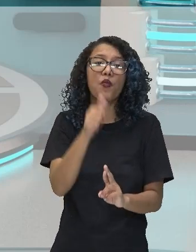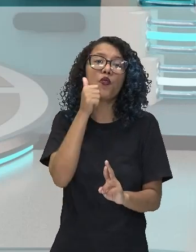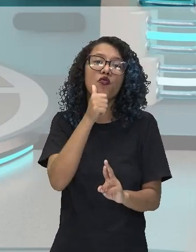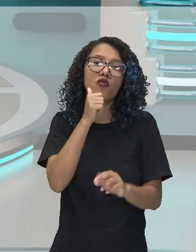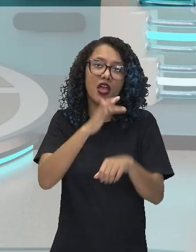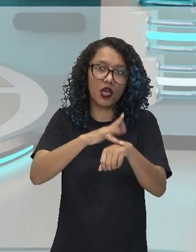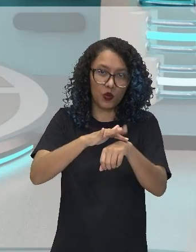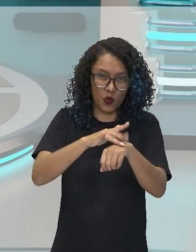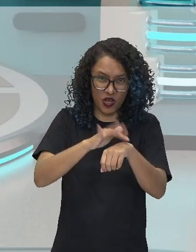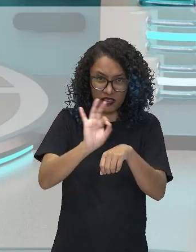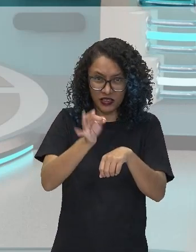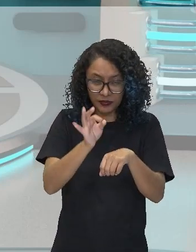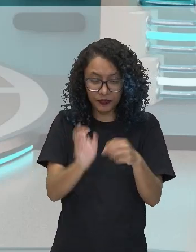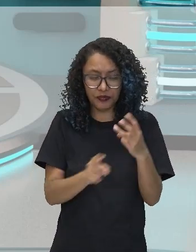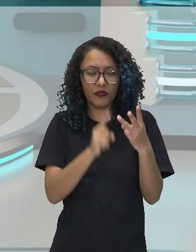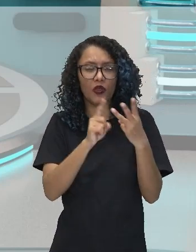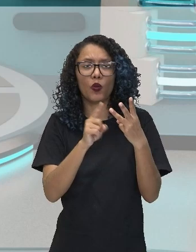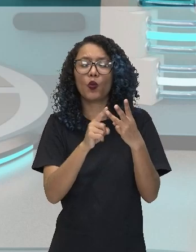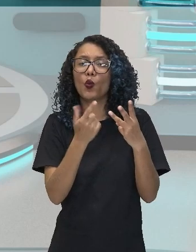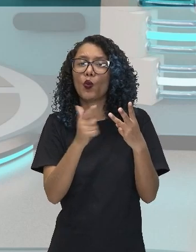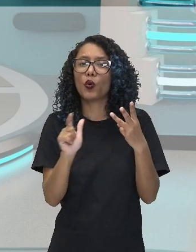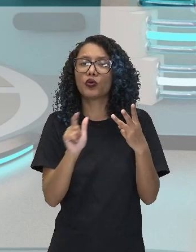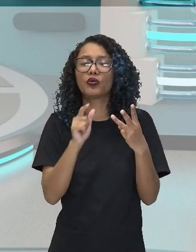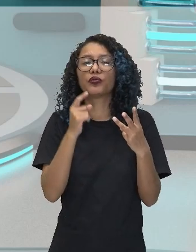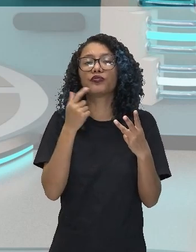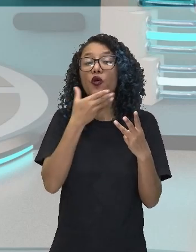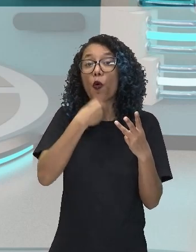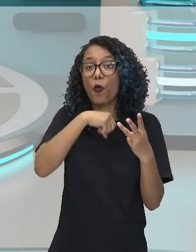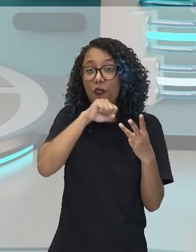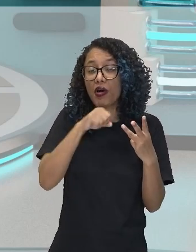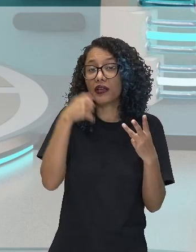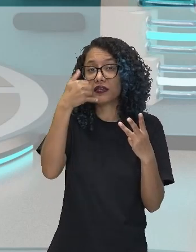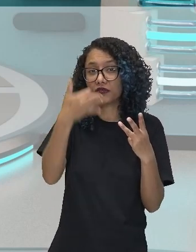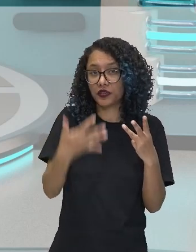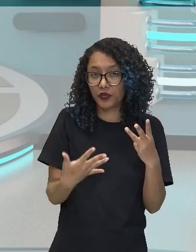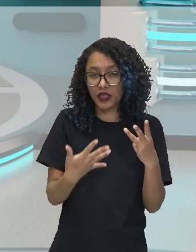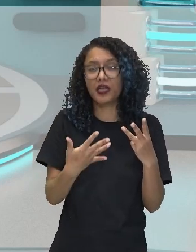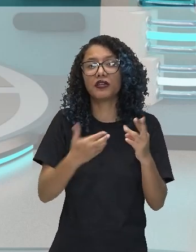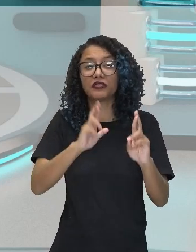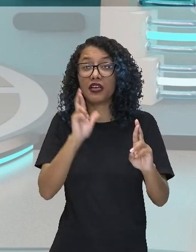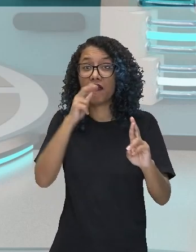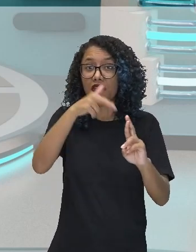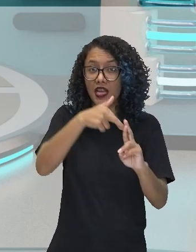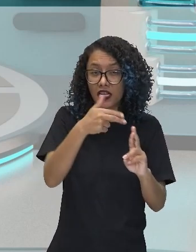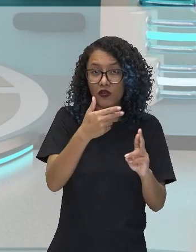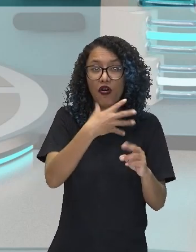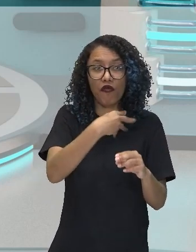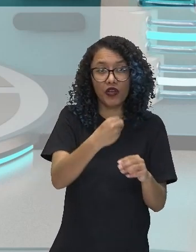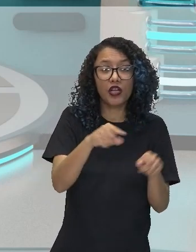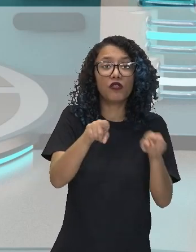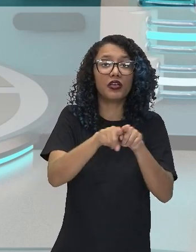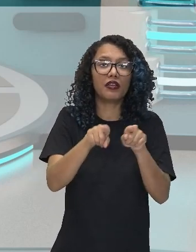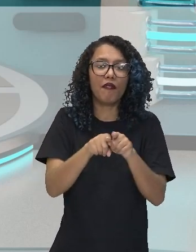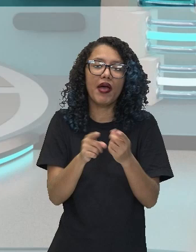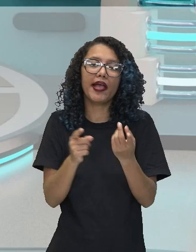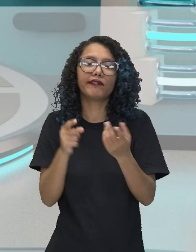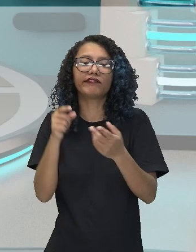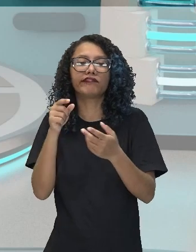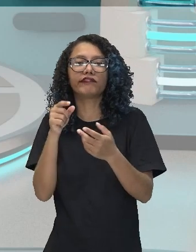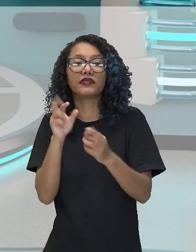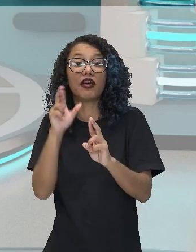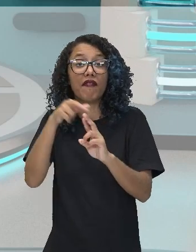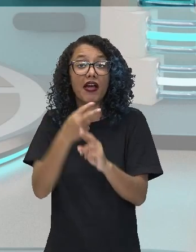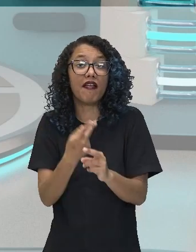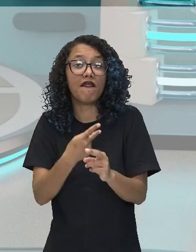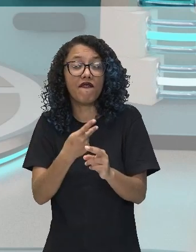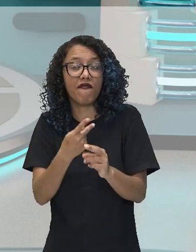né? Enferma, né? E agora nós tivemos o pai falando com relação ao filho e à verdade. Veja que ele tem, o